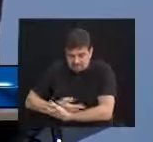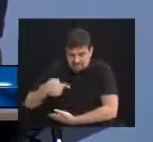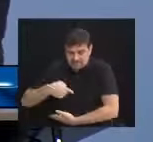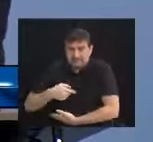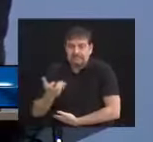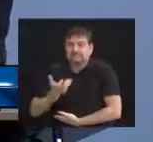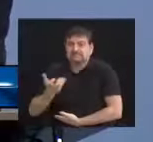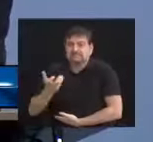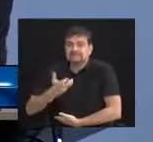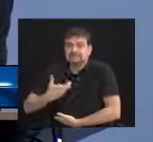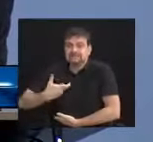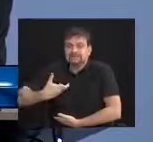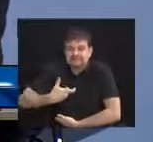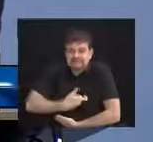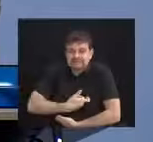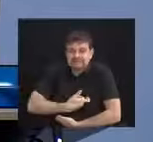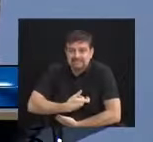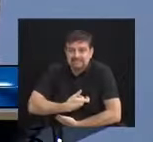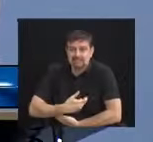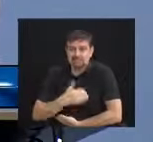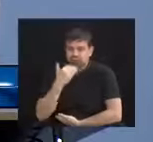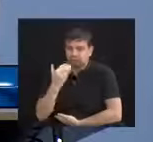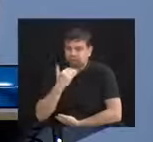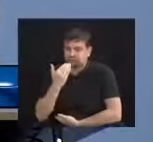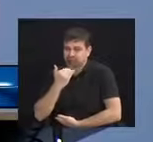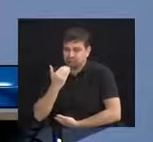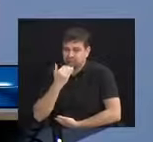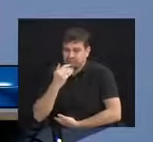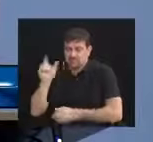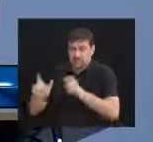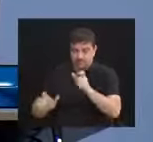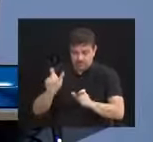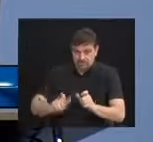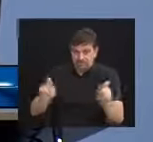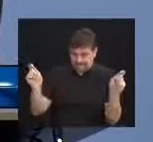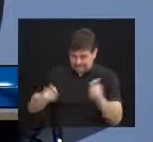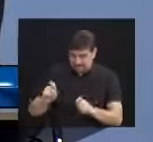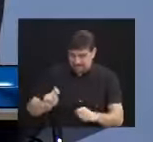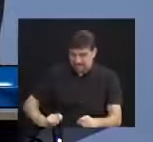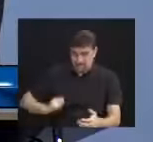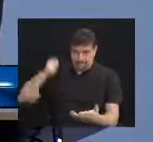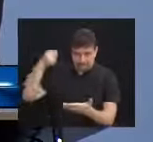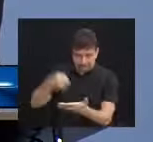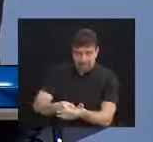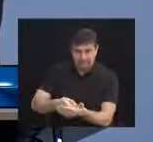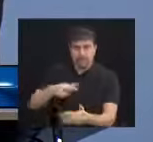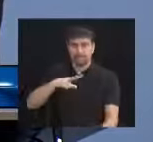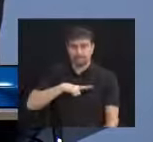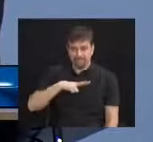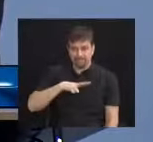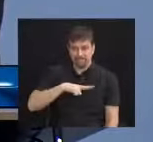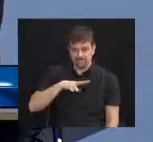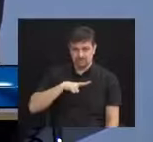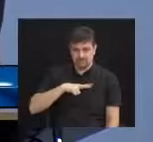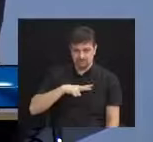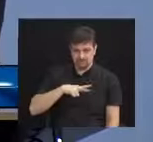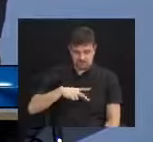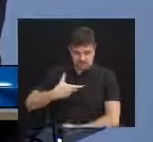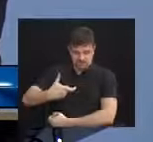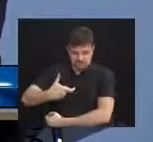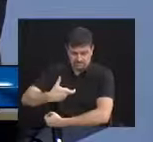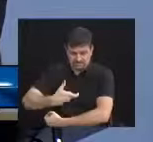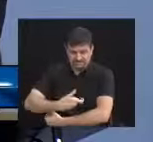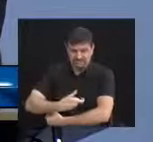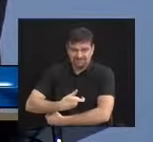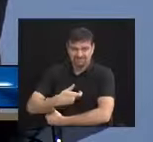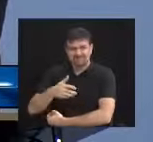vacina do h1n1 mesmo aqueles que têm condição de ter acesso ao sistema privado de saúde pagando em